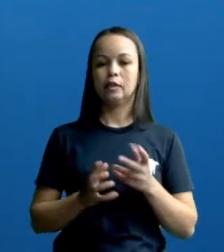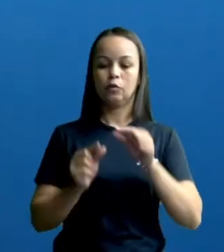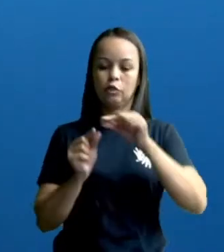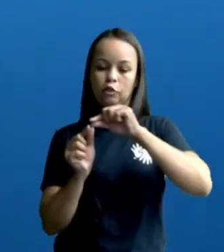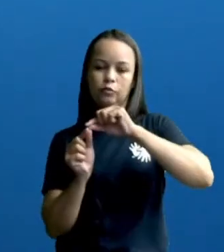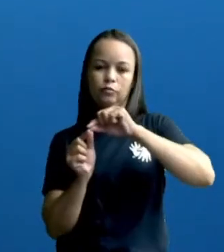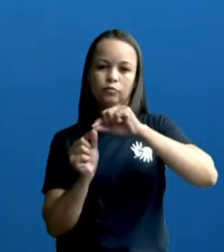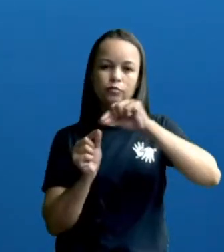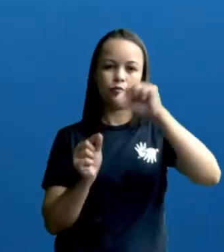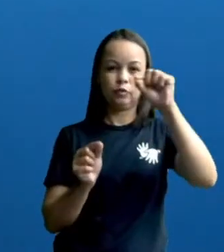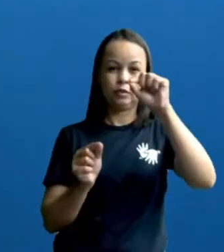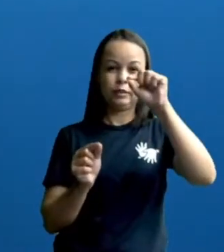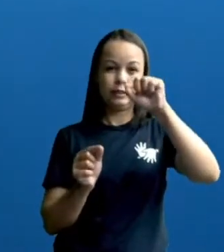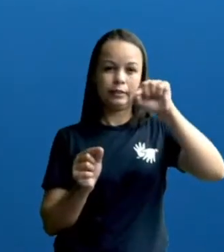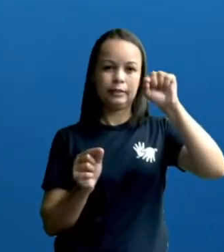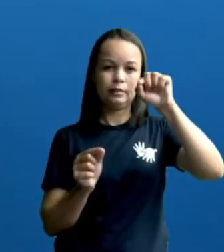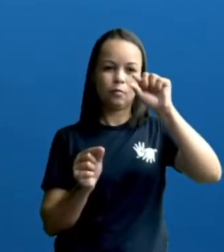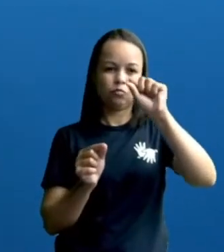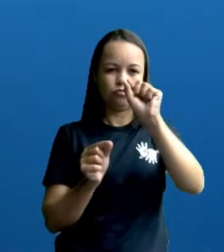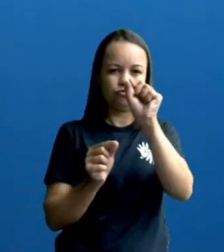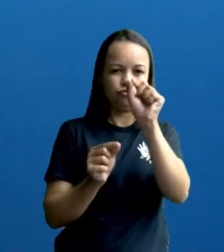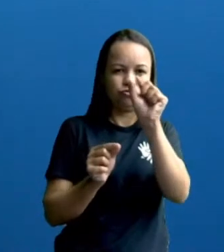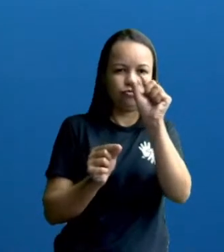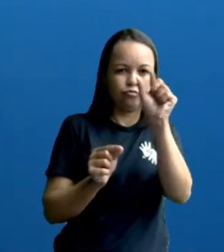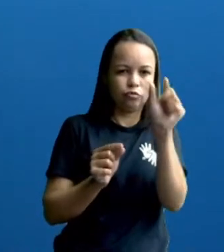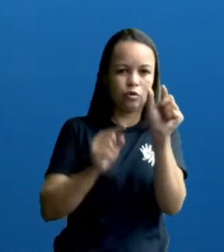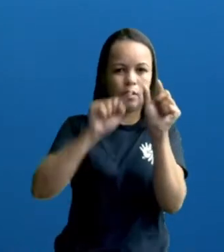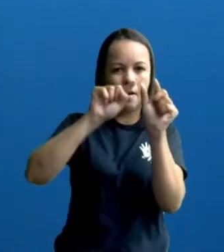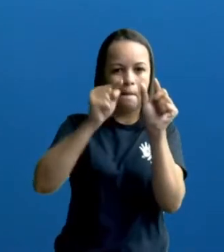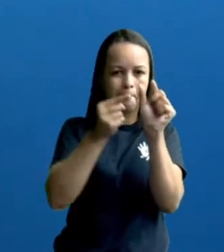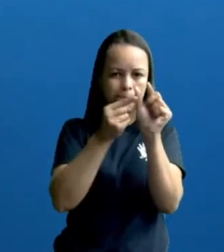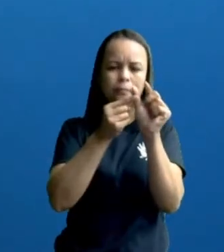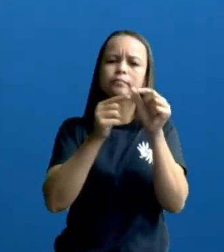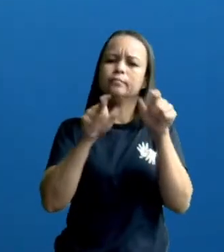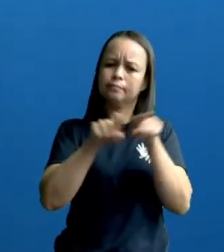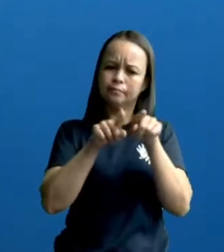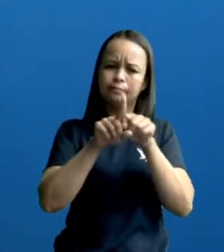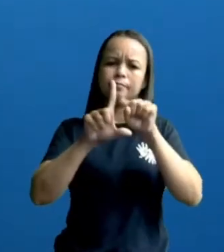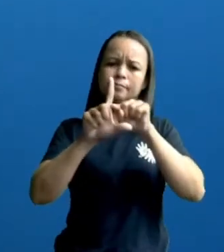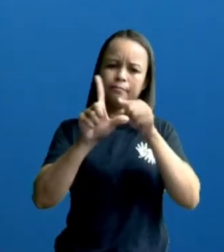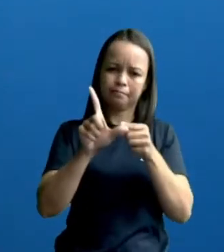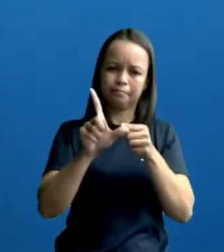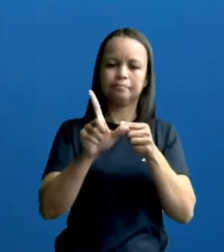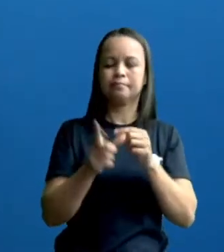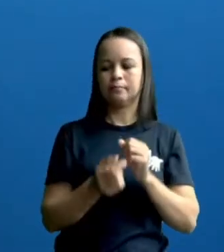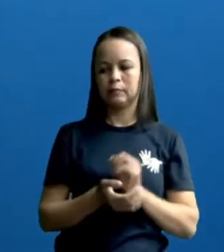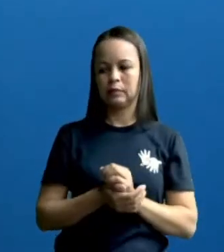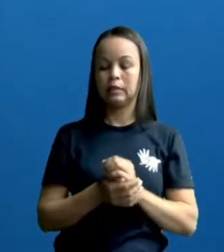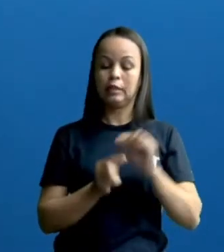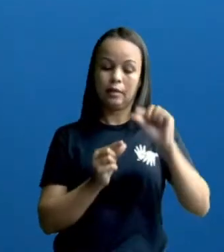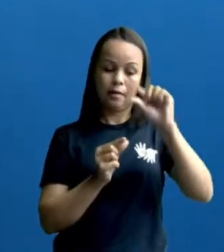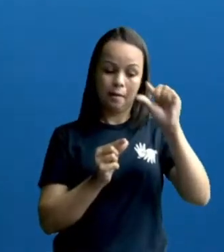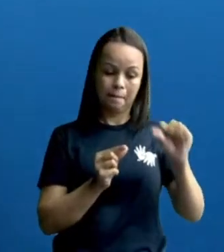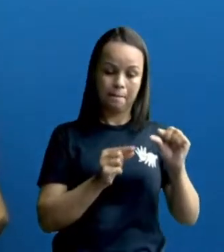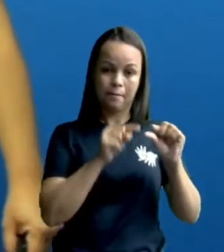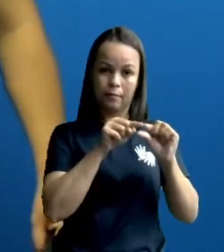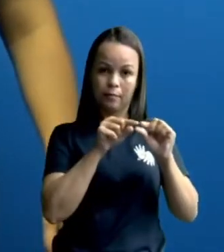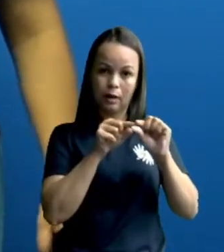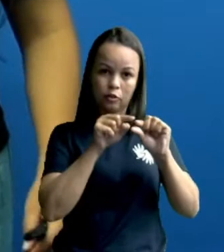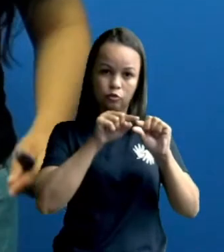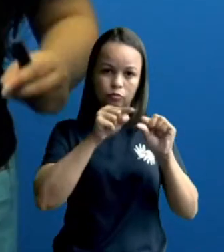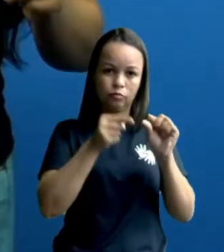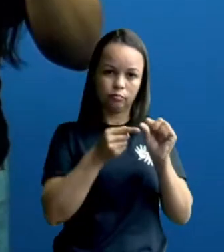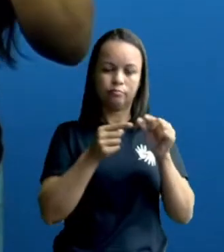cima também, professora, eu também posso ter um ângulo externo aqui. Se eu fizer aqui embaixo, eu também posso ter um ângulo externo